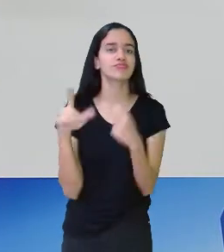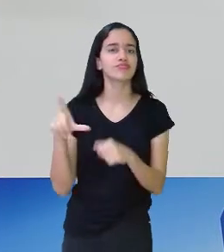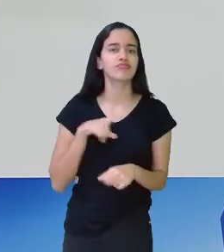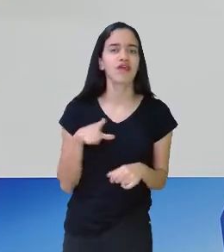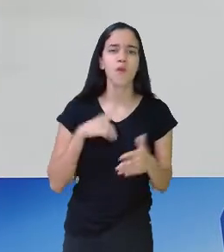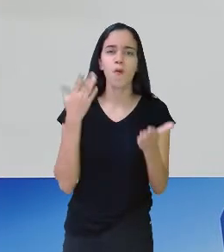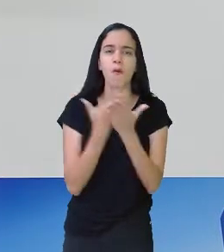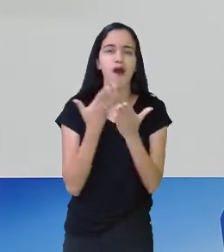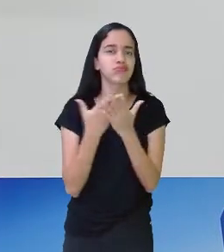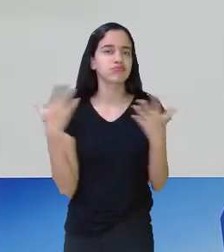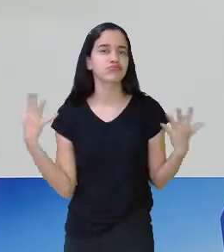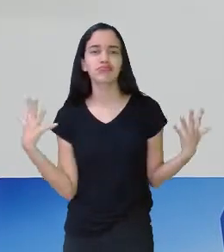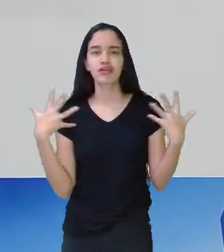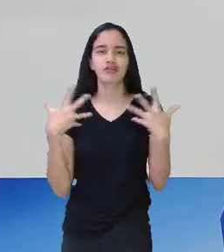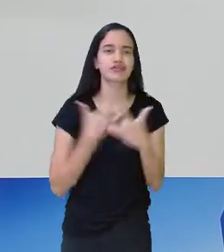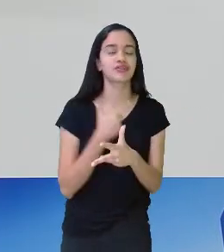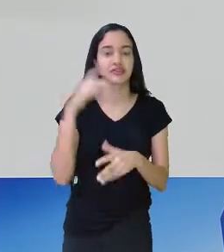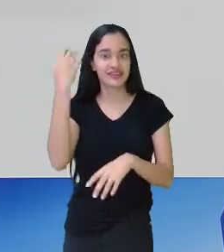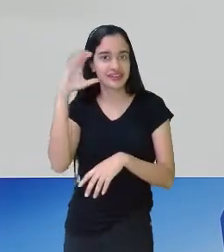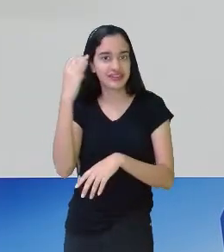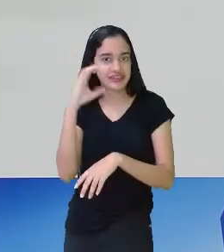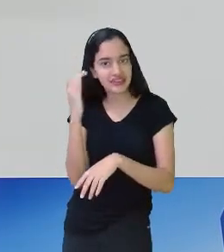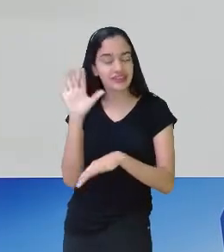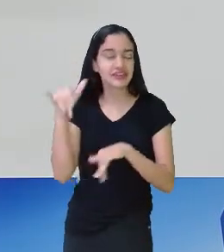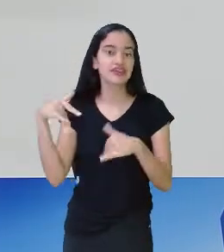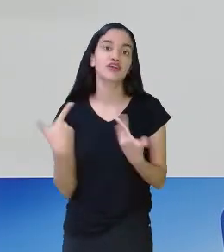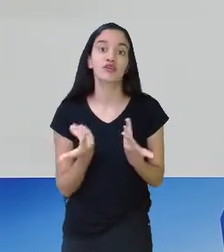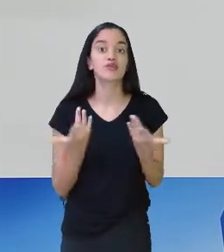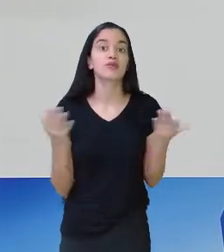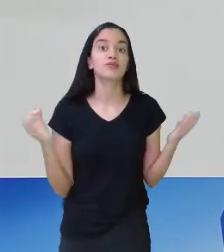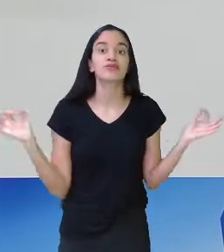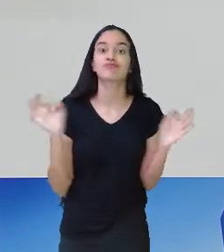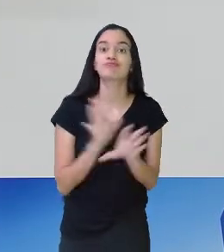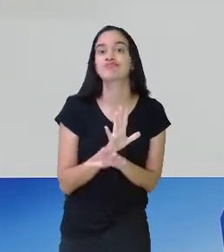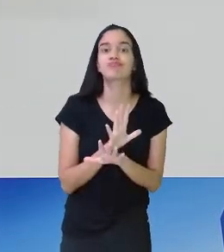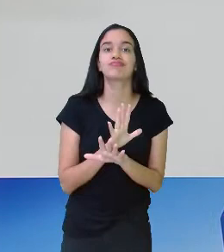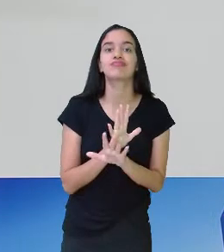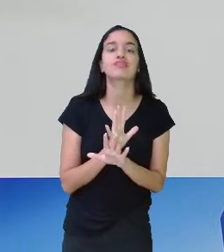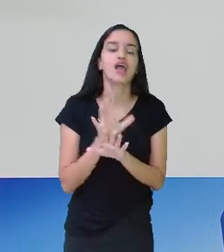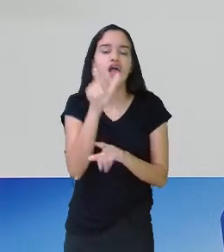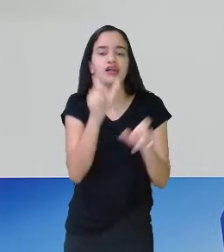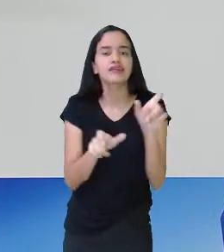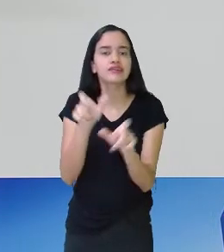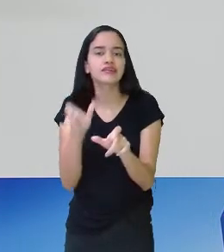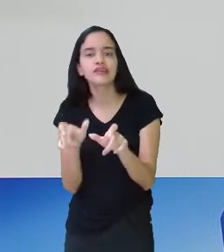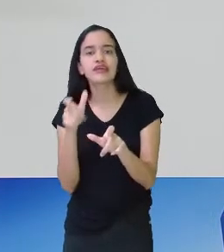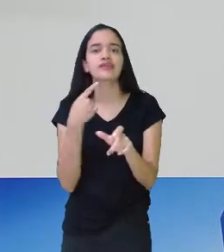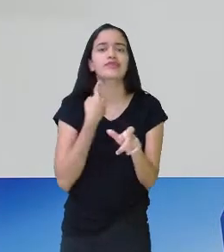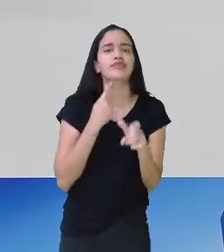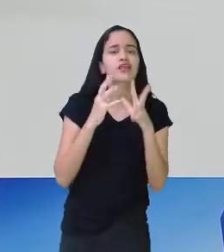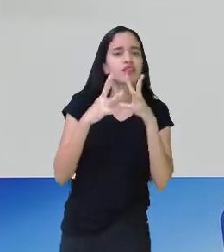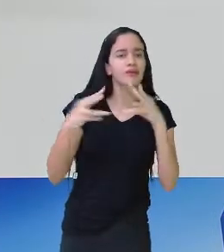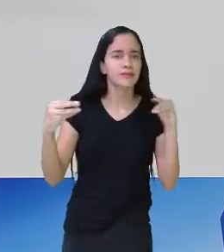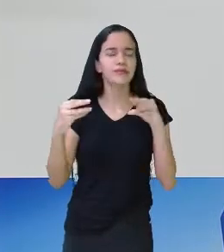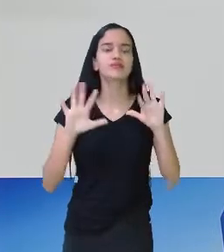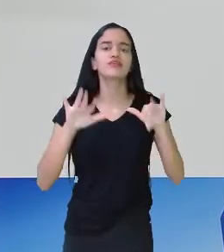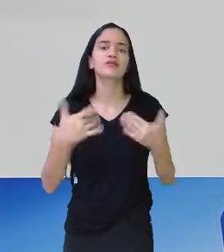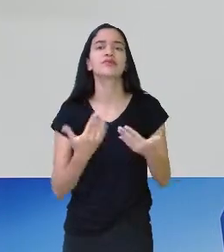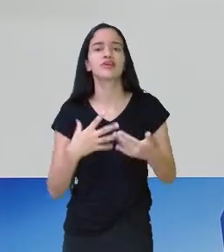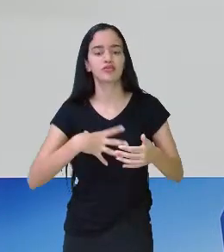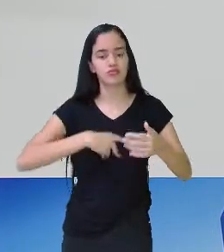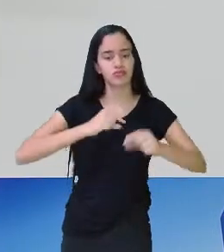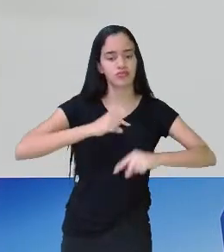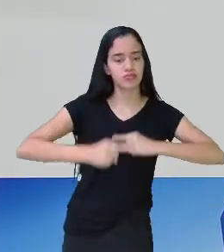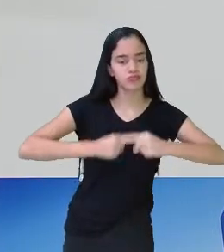aula maravilhosa de ciências, que a gente vai fechar esse ciclo de seres compositores, seres produtores,